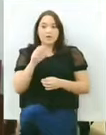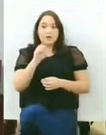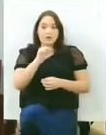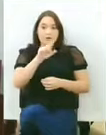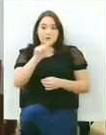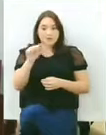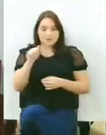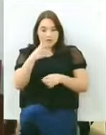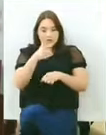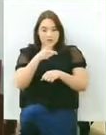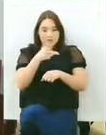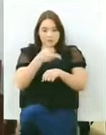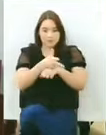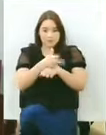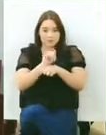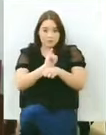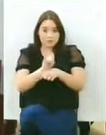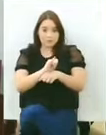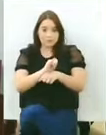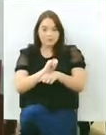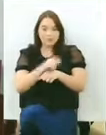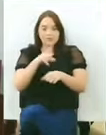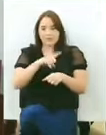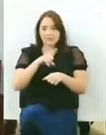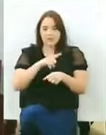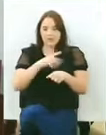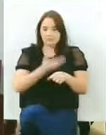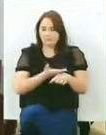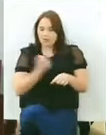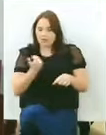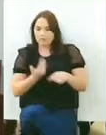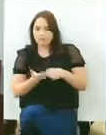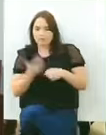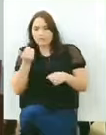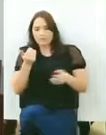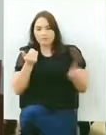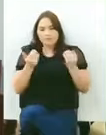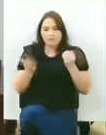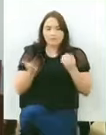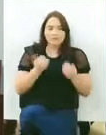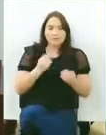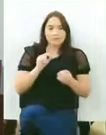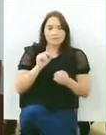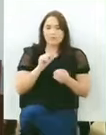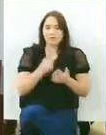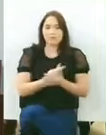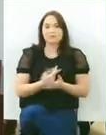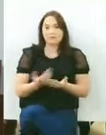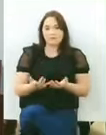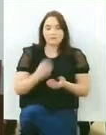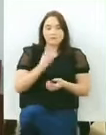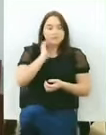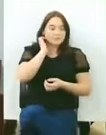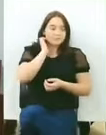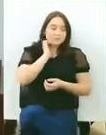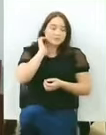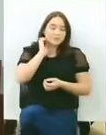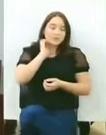do YouTube simplesmente saíram. E aí o pastor fica pensando em casa se a culpa foi dele ou foi o assunto, o que, que